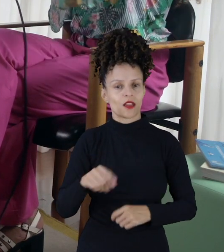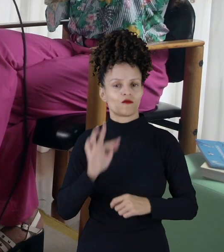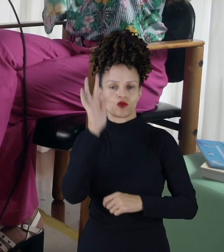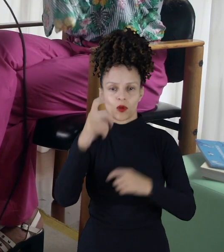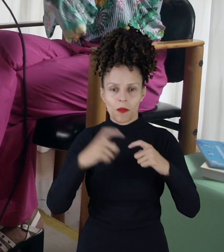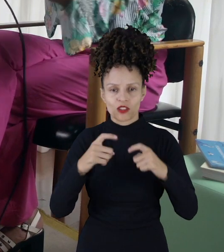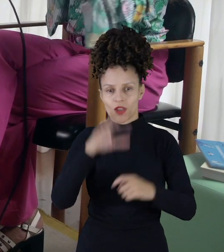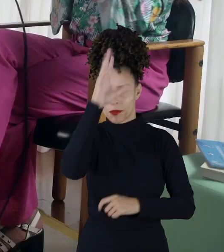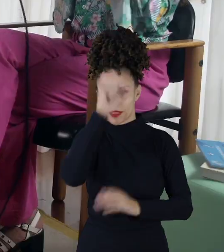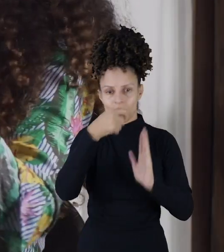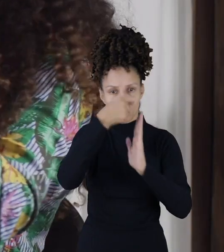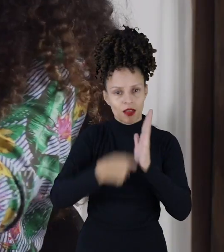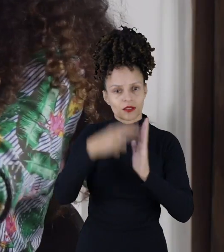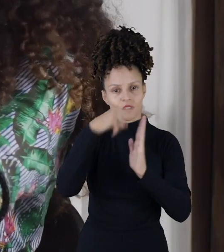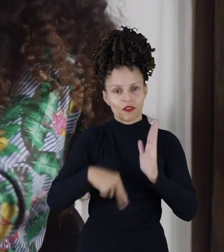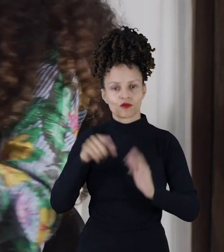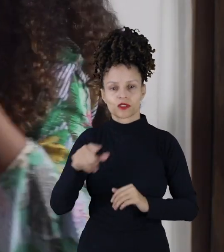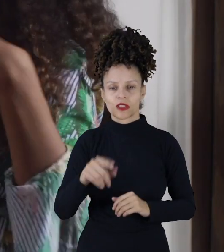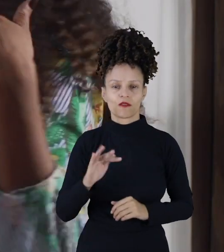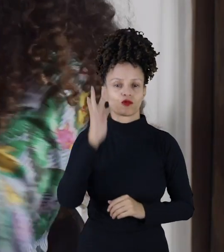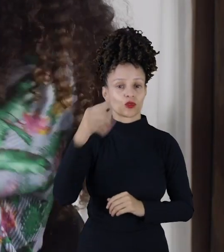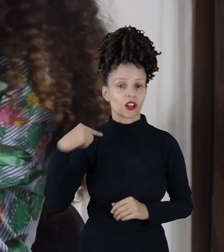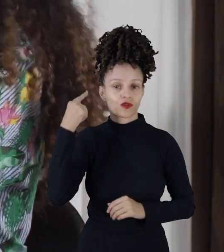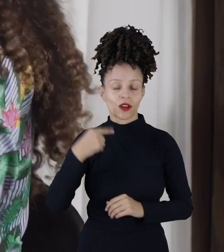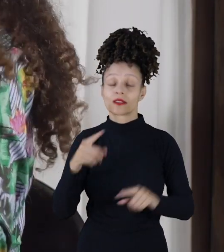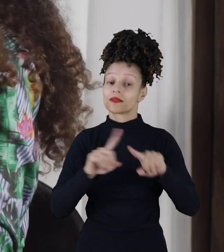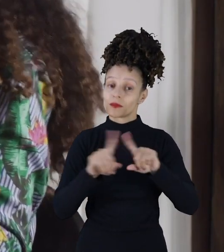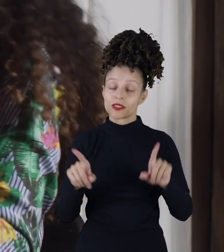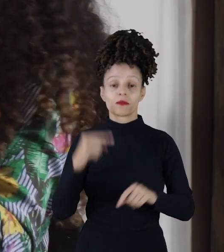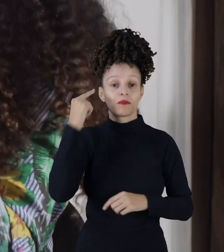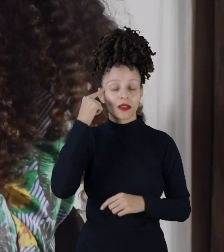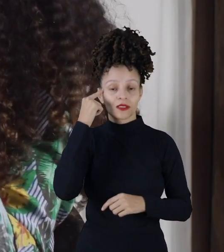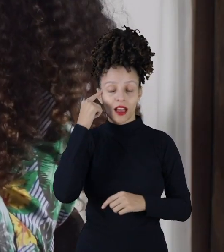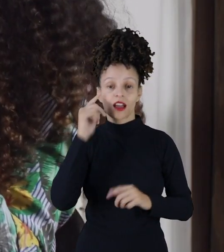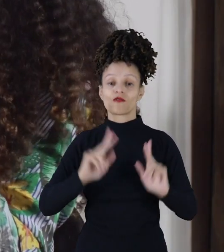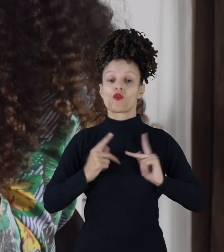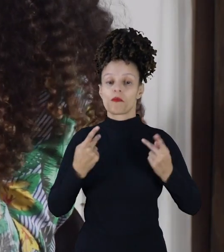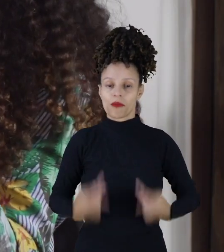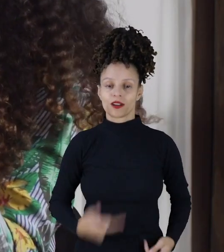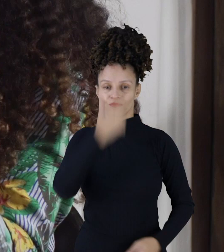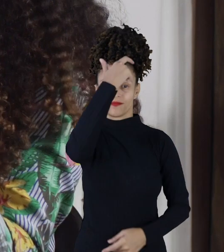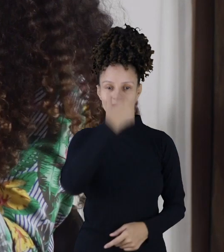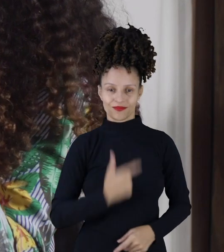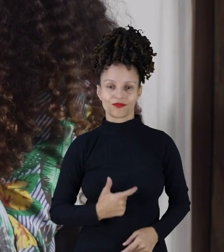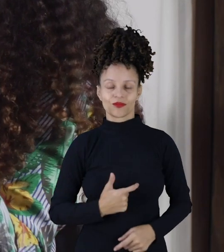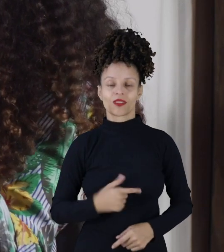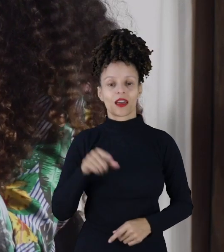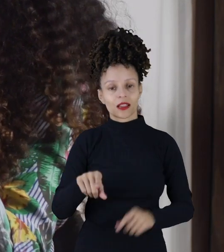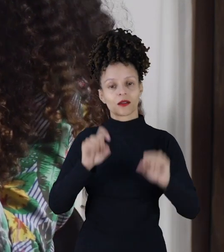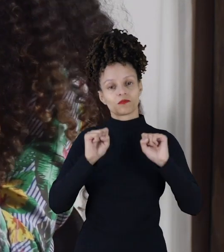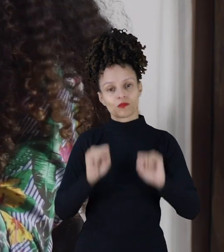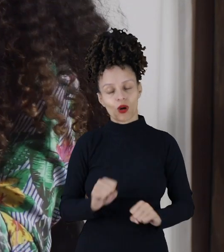você vai ter que ser um médico, aprender a ler e escrever para que você seja um advogado, mas pensar numa formação humana. Né?